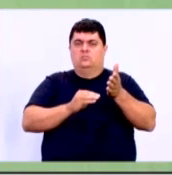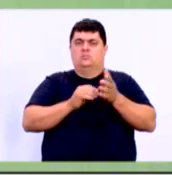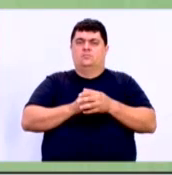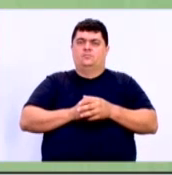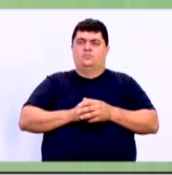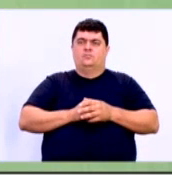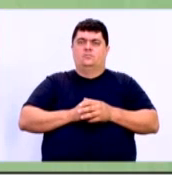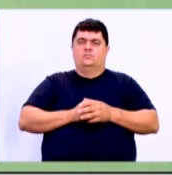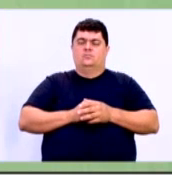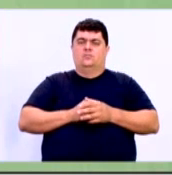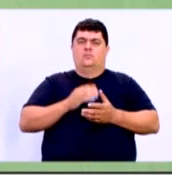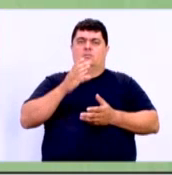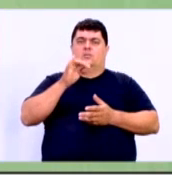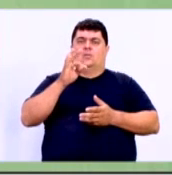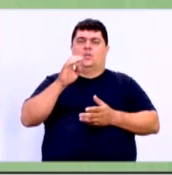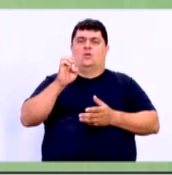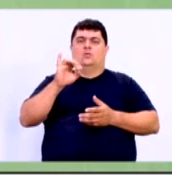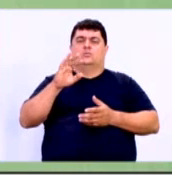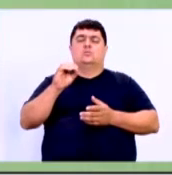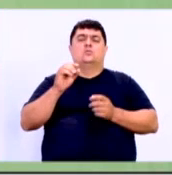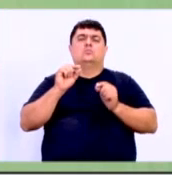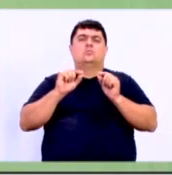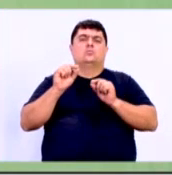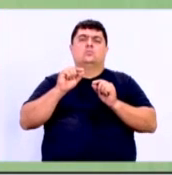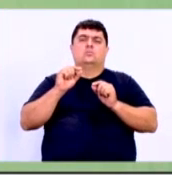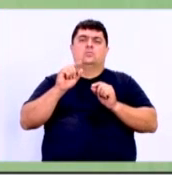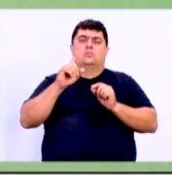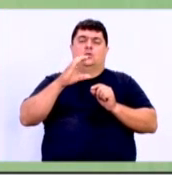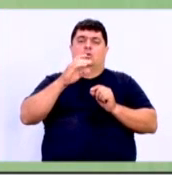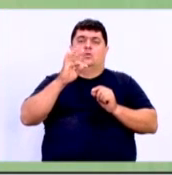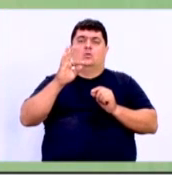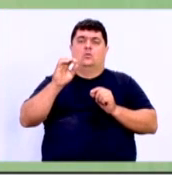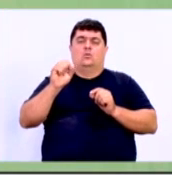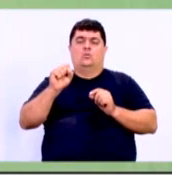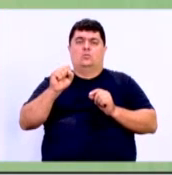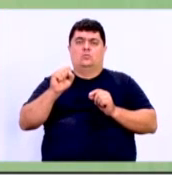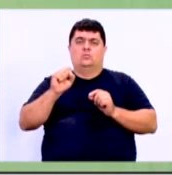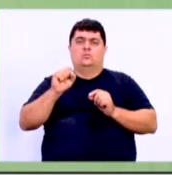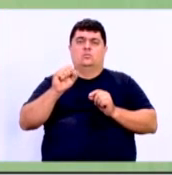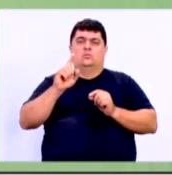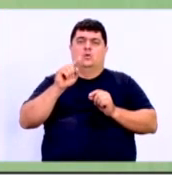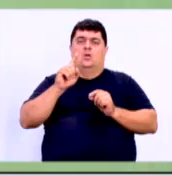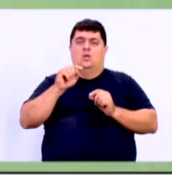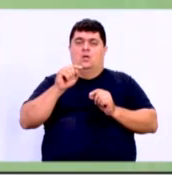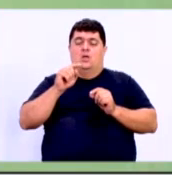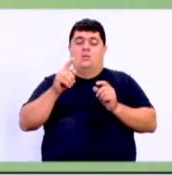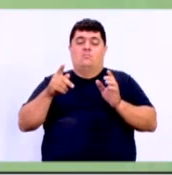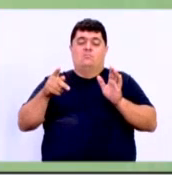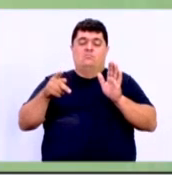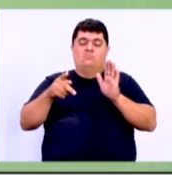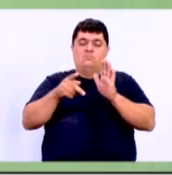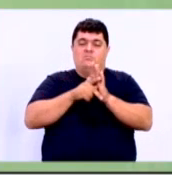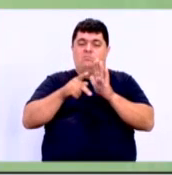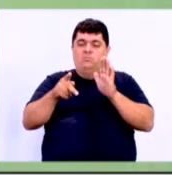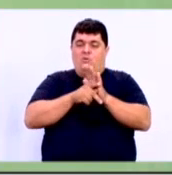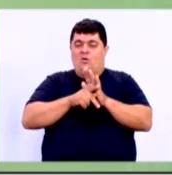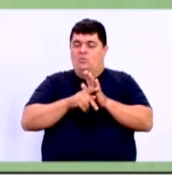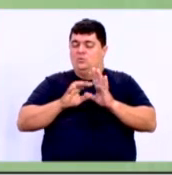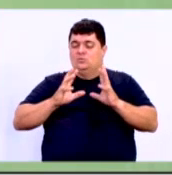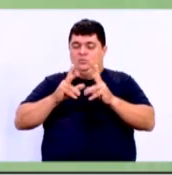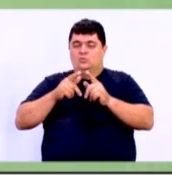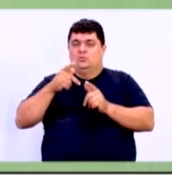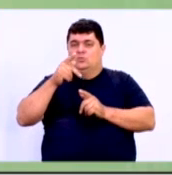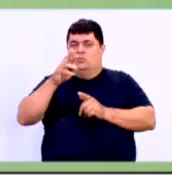professor, custeio do quê? Isso, gente. Esses custos, eles vão formar o custo do produto produzido.